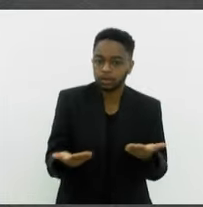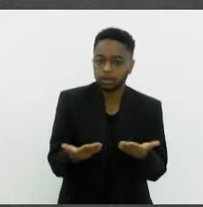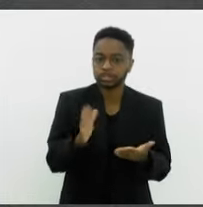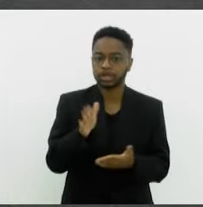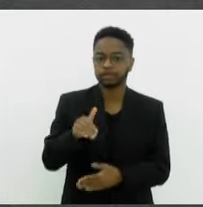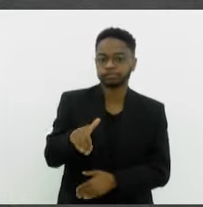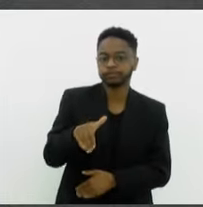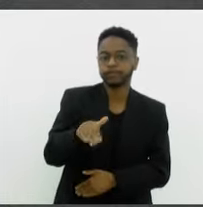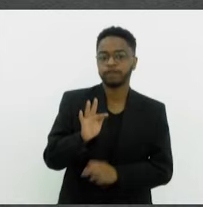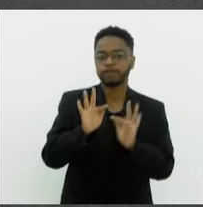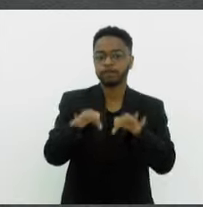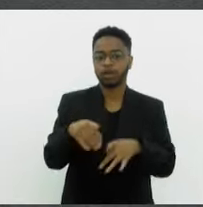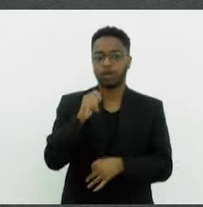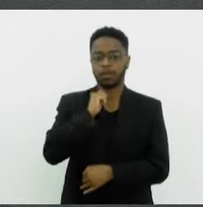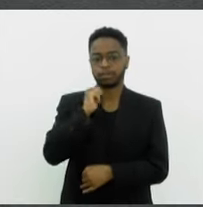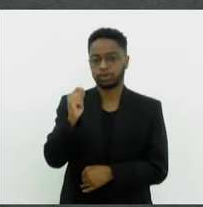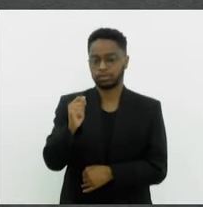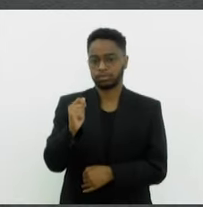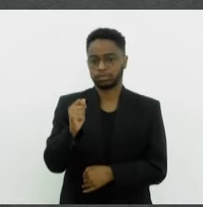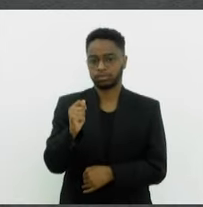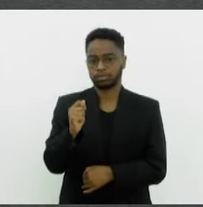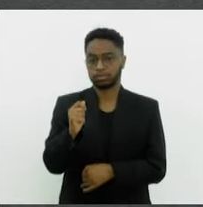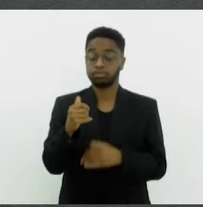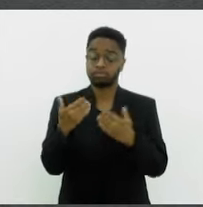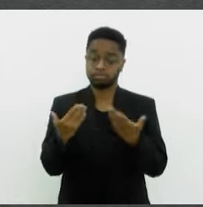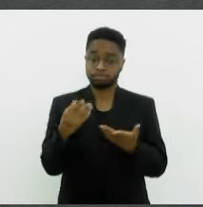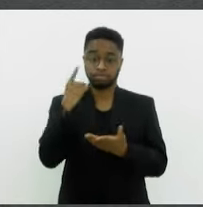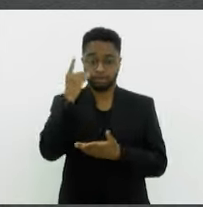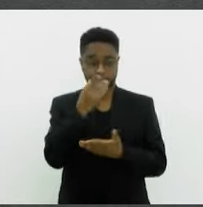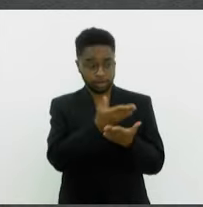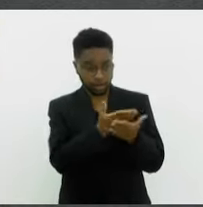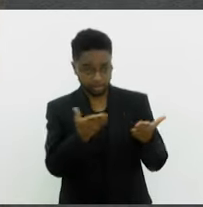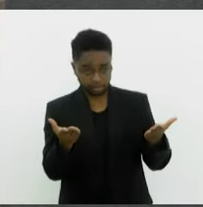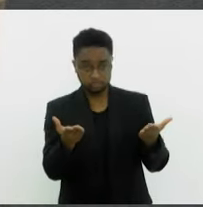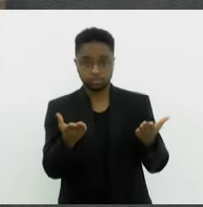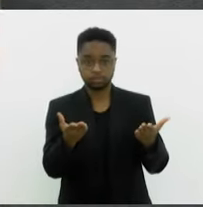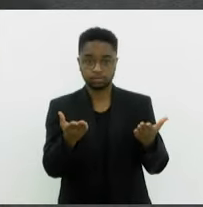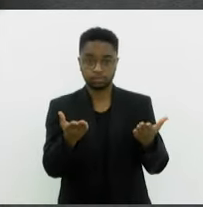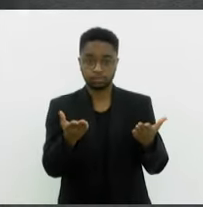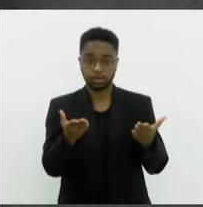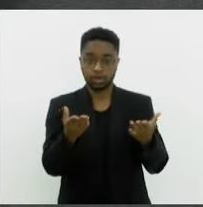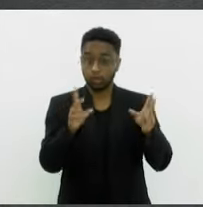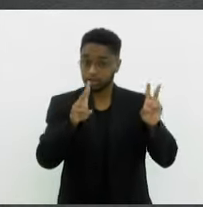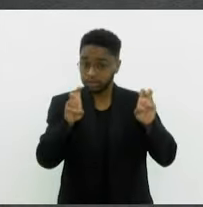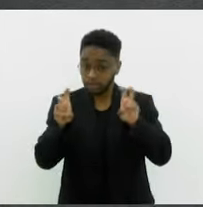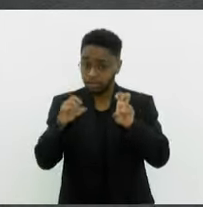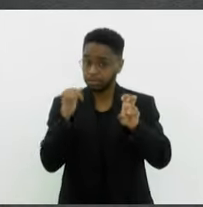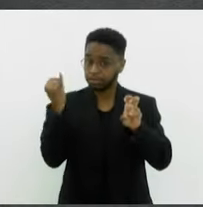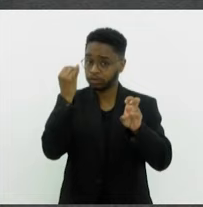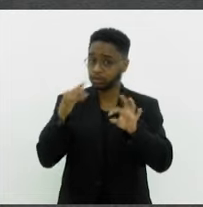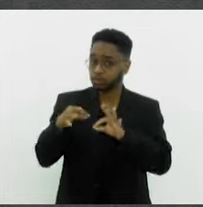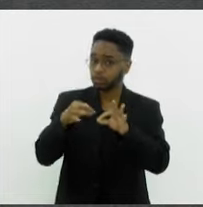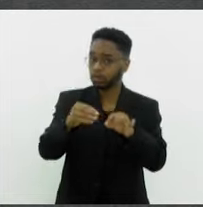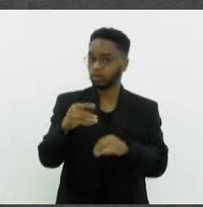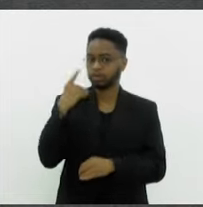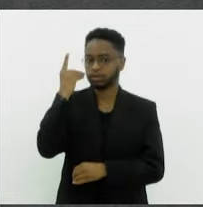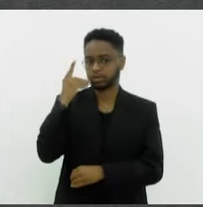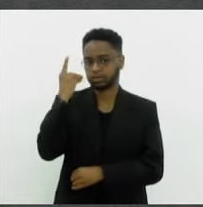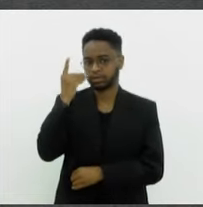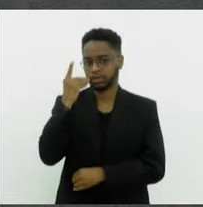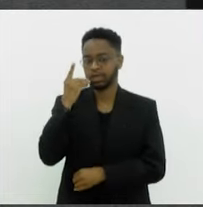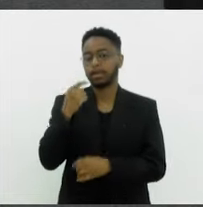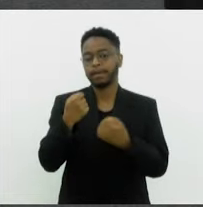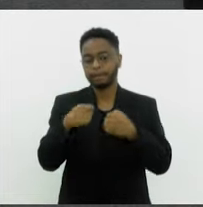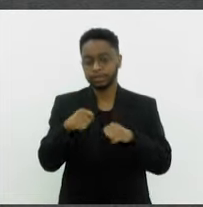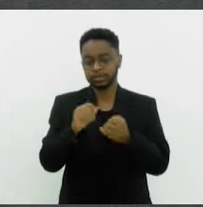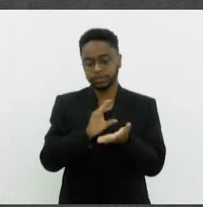abril. Então, deputado Cozolino e todos os outros, esse pleito é de todos os deputados e deputadas,